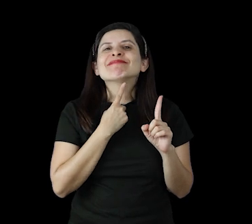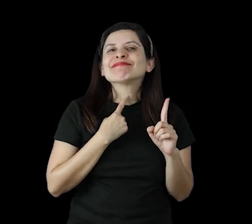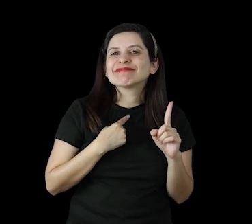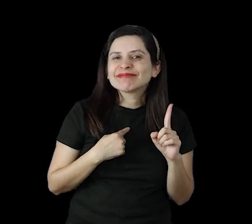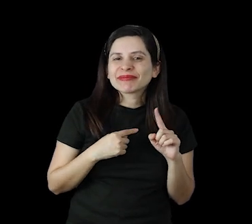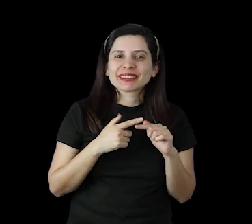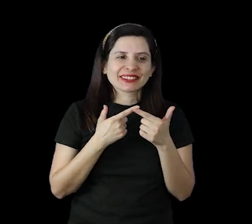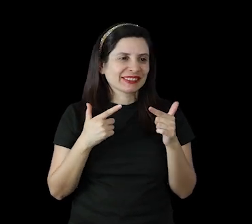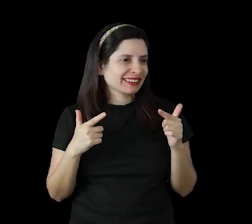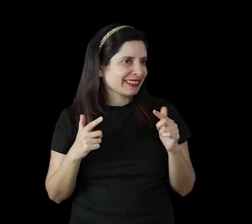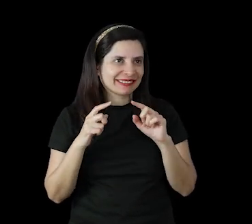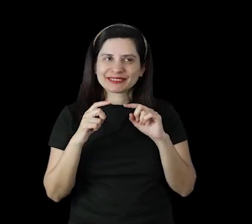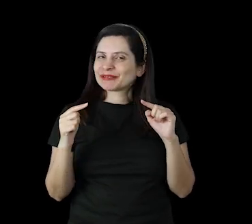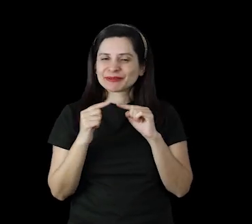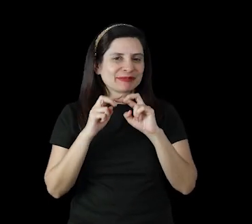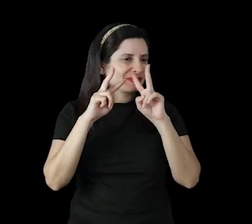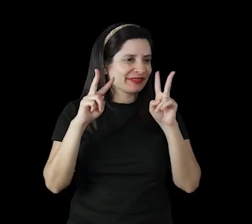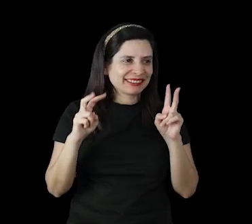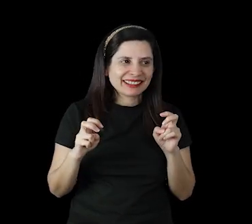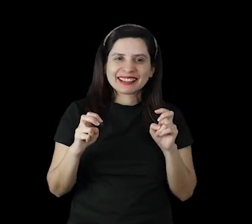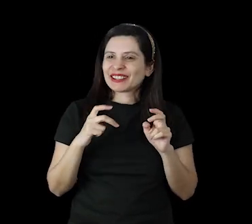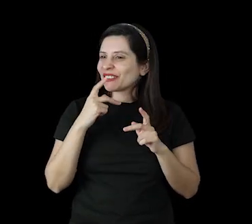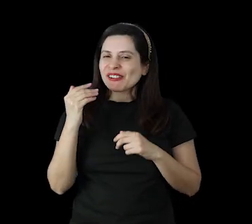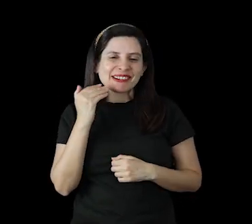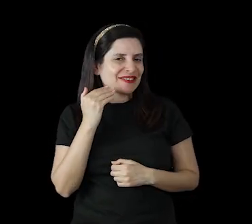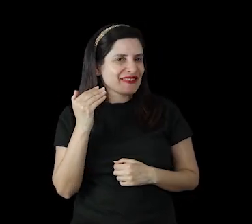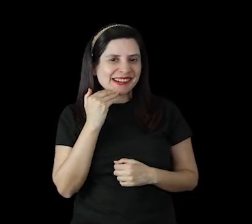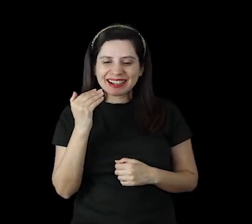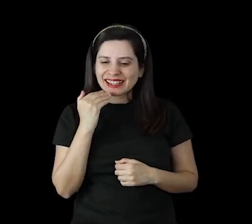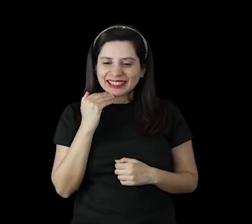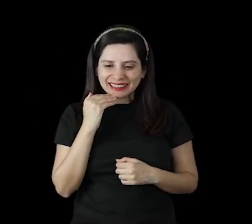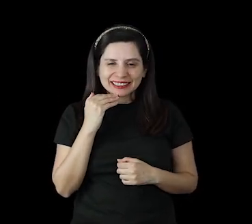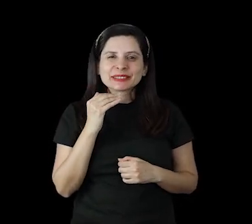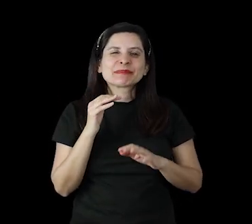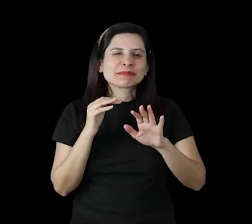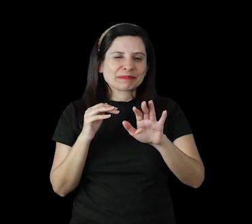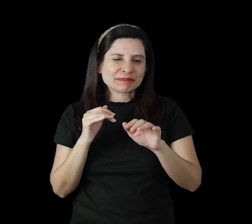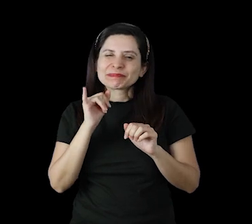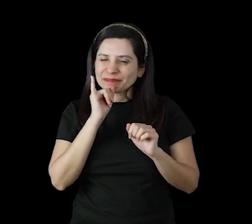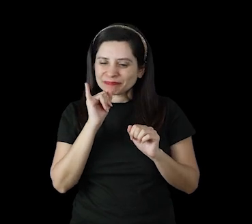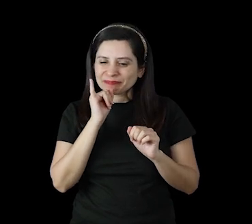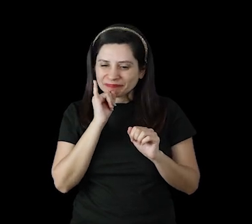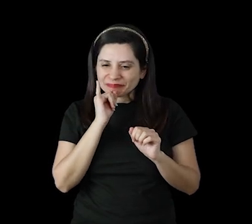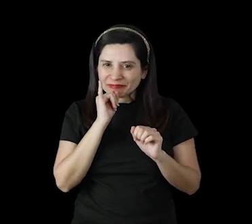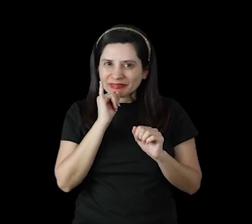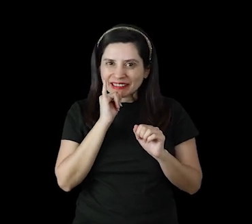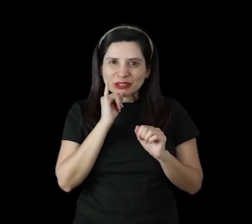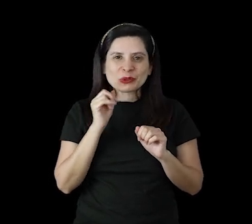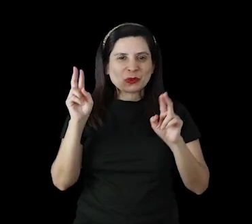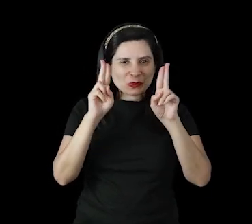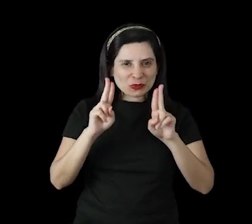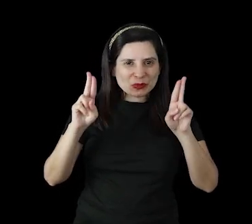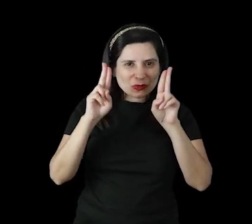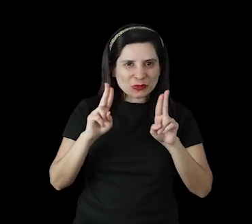que não tem nada a ver com a temática, ou não tem nada a ver com a falha. Pegando esse exemplo da mesma parte aqui que eu estou